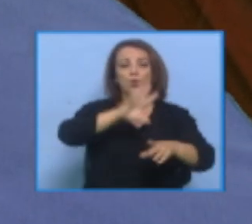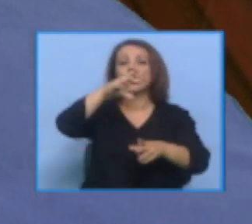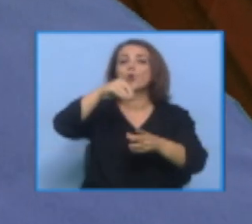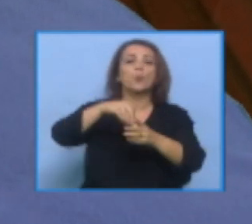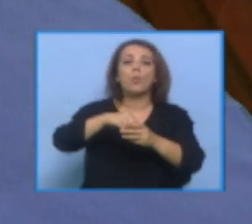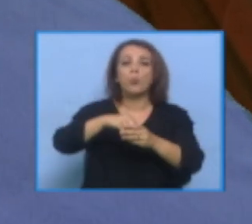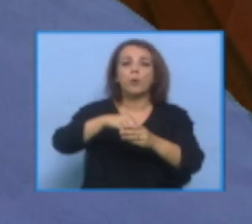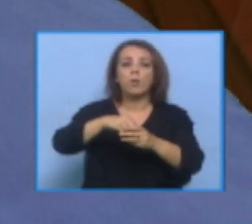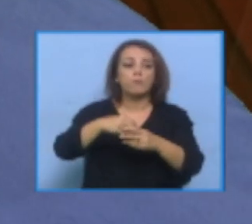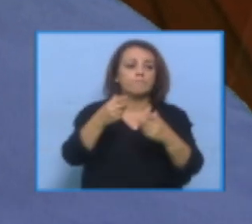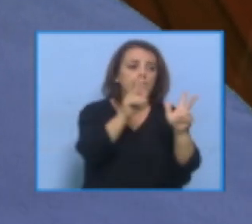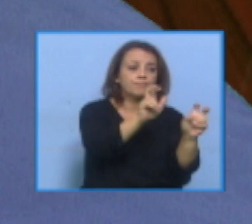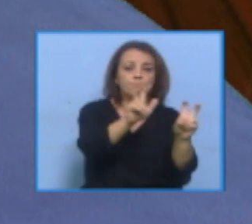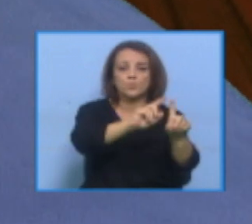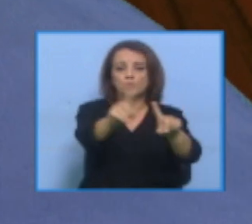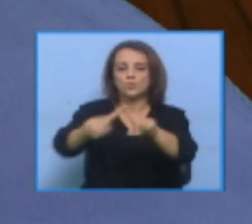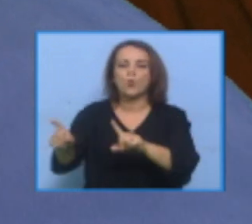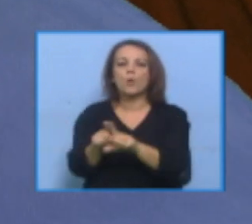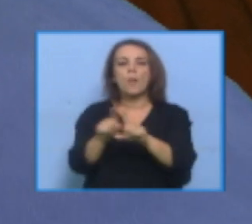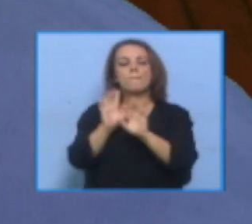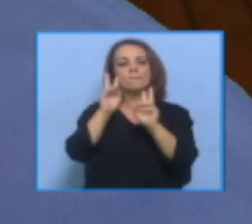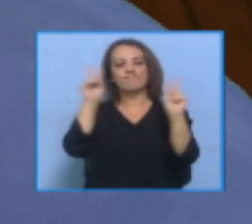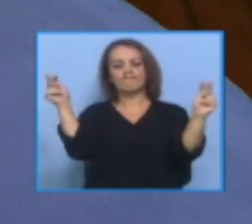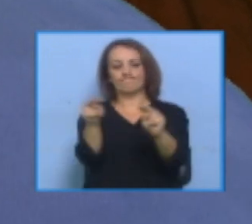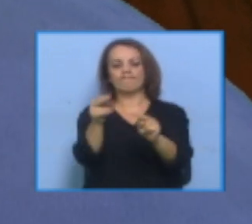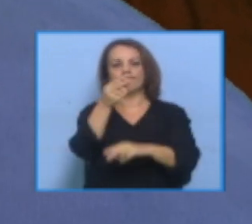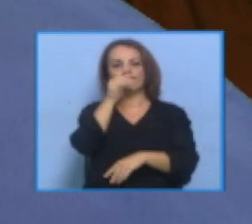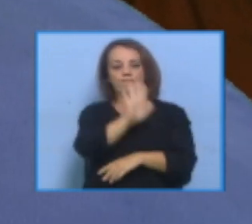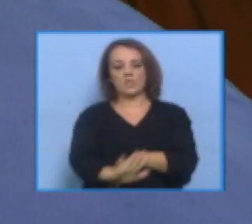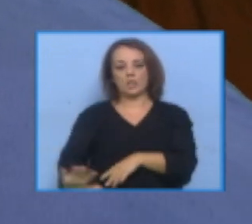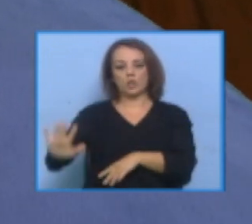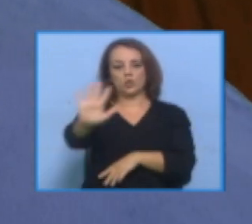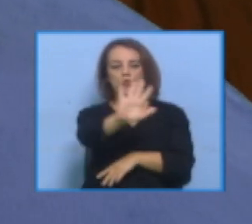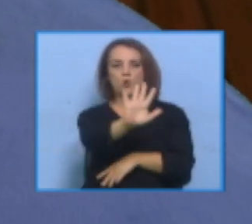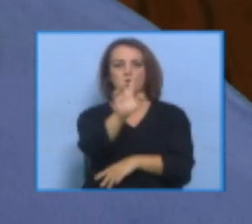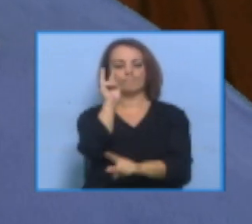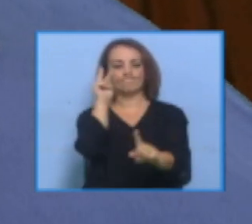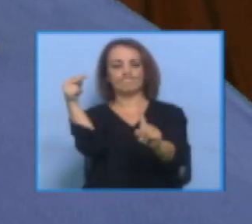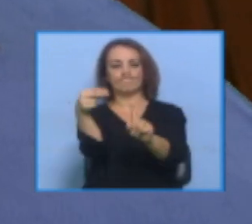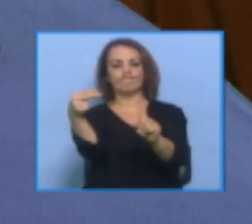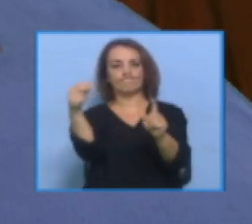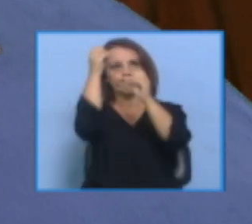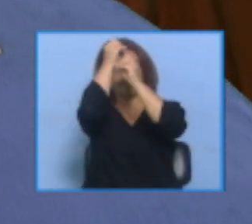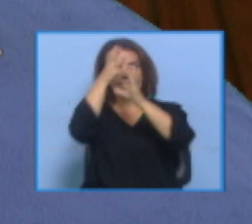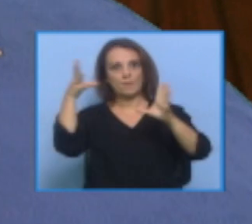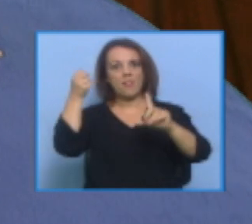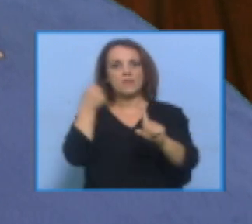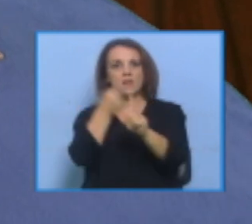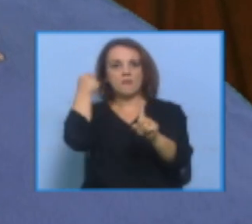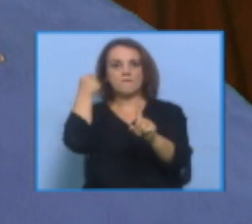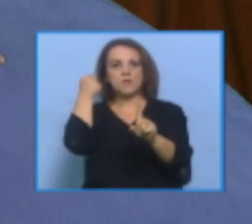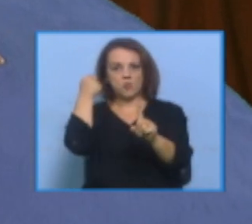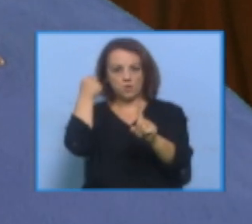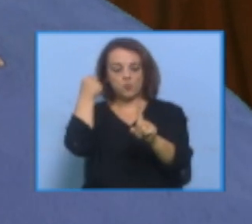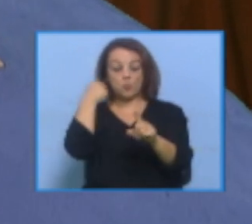o território com os desafios que aí vêm e esperemos que nesse olhar o território estejam